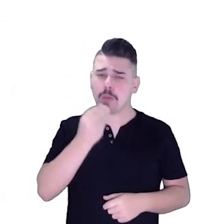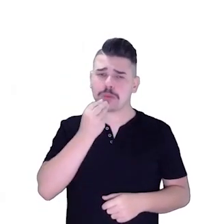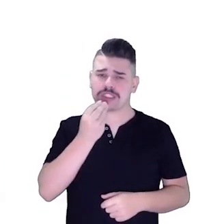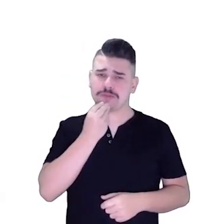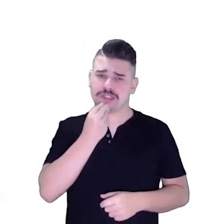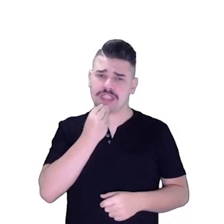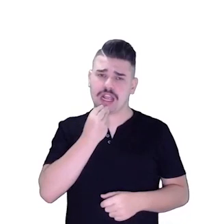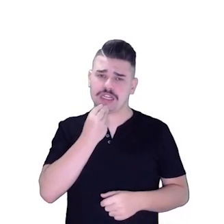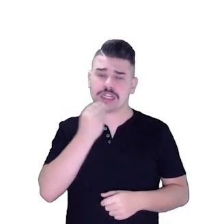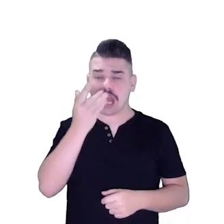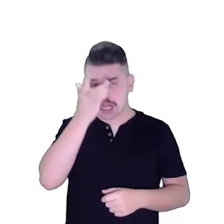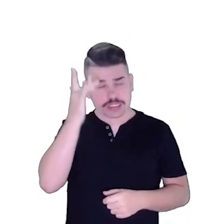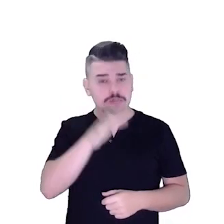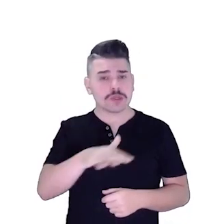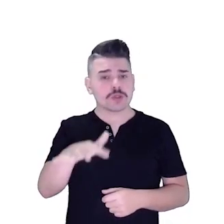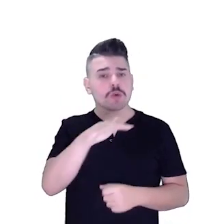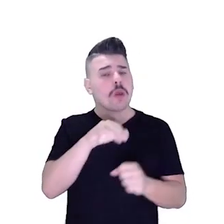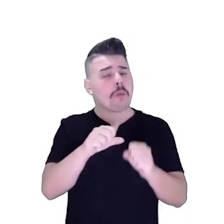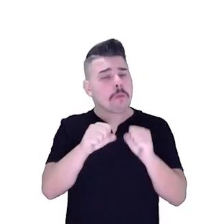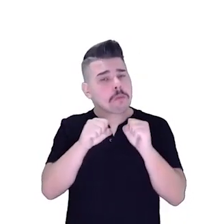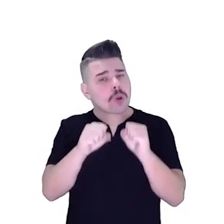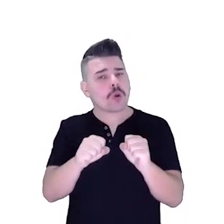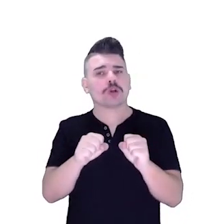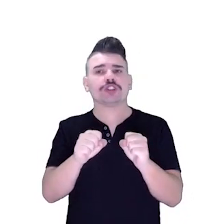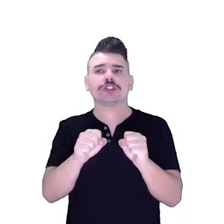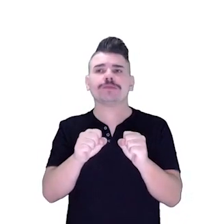que as pessoas possam fazer